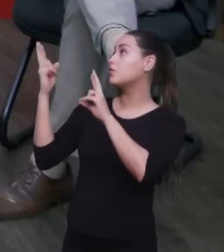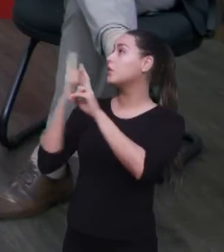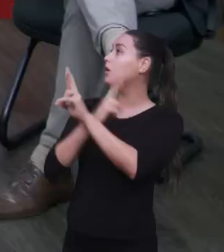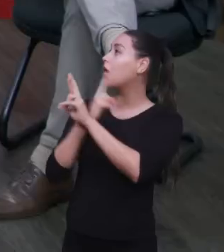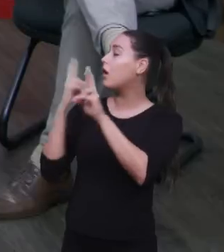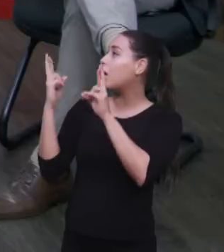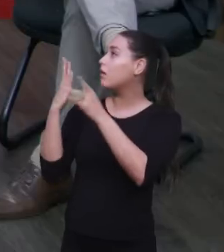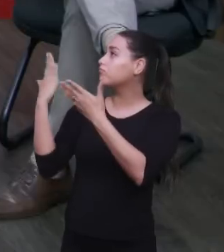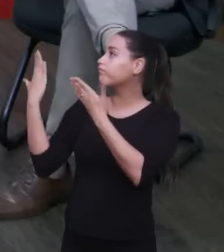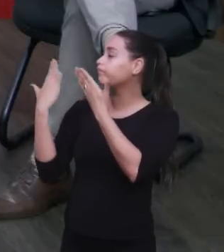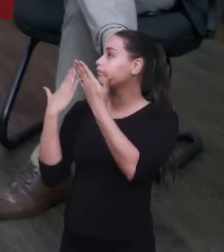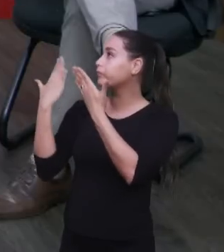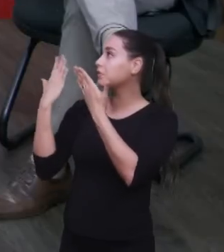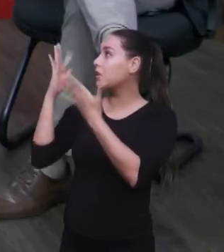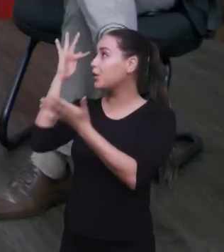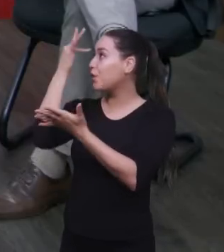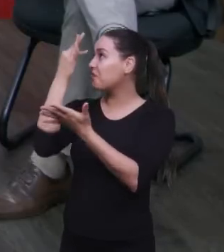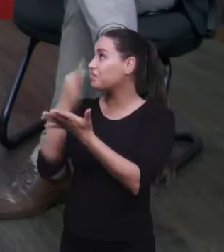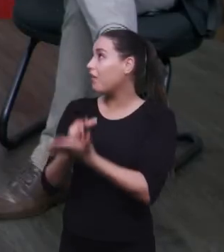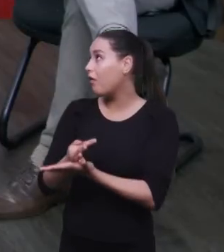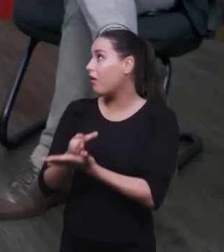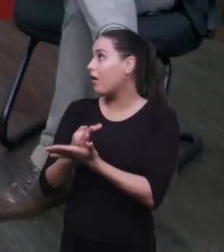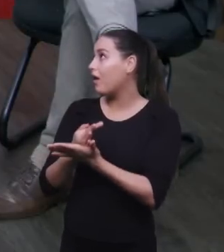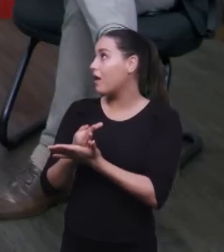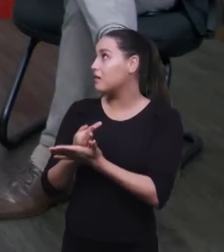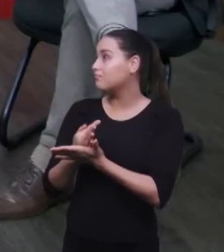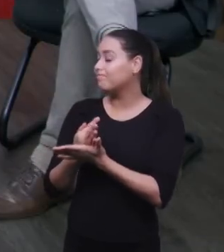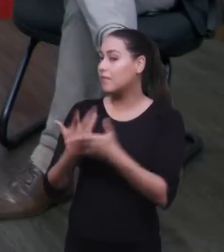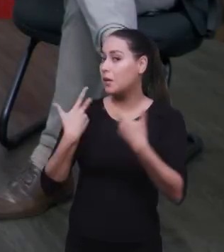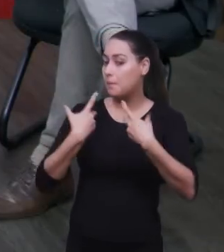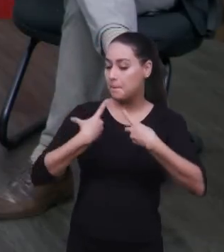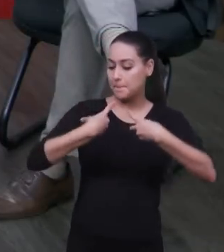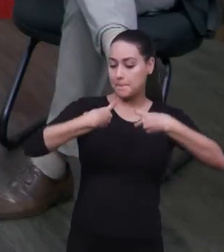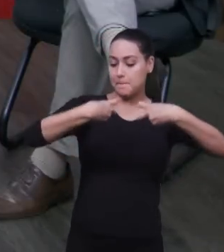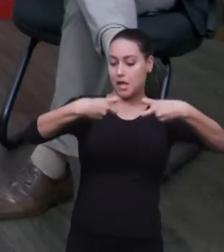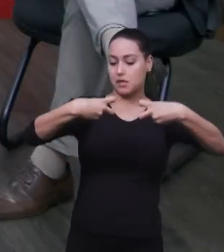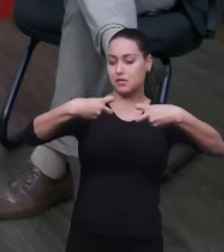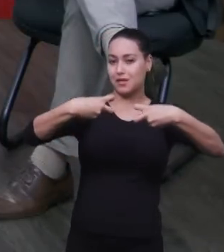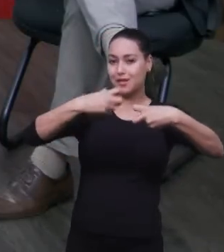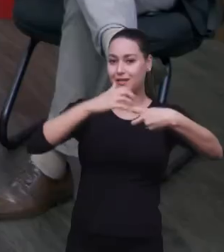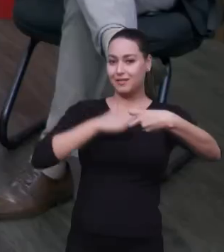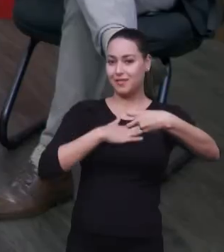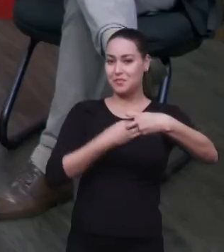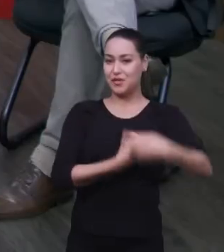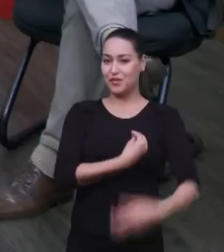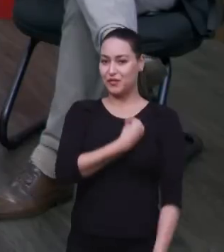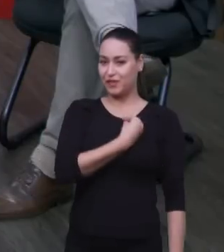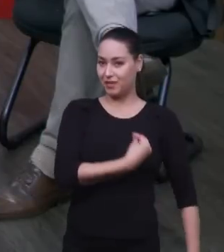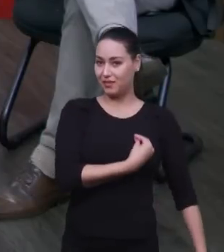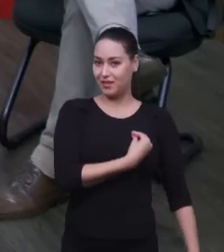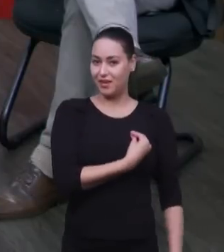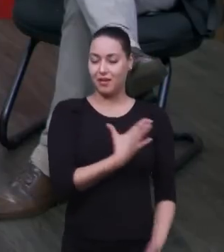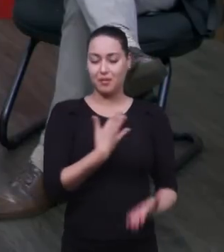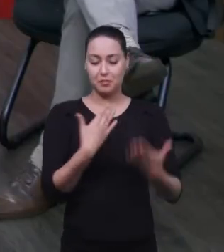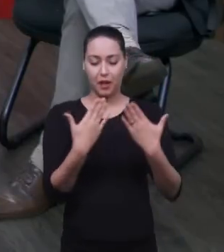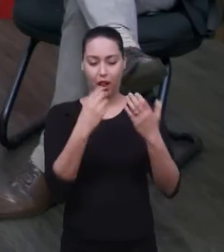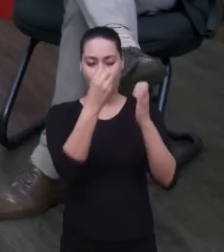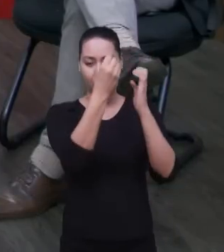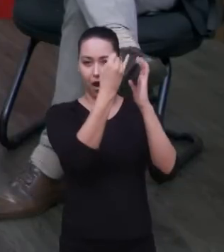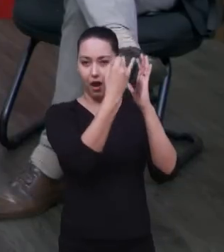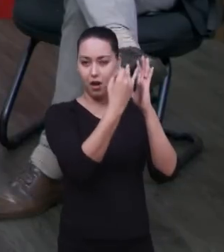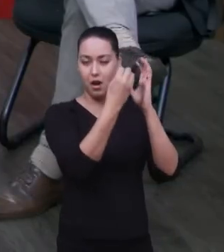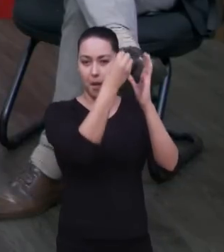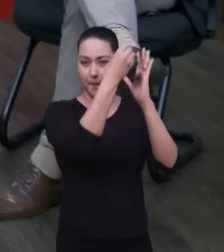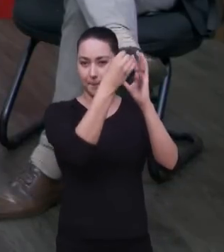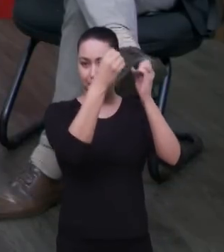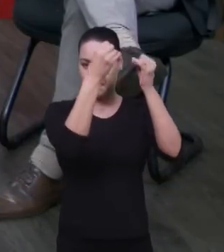com o Senhor, onde a fé seja uma coisa perceptível na minha vida. Então nós vamos discutir isso, vamos falar